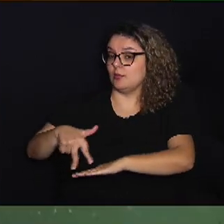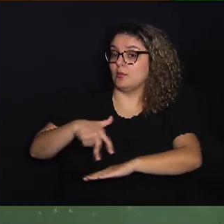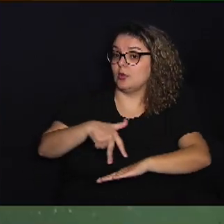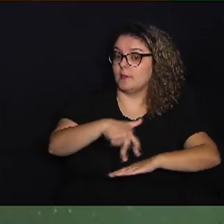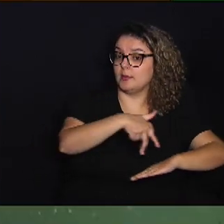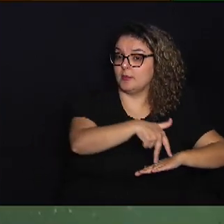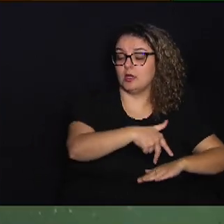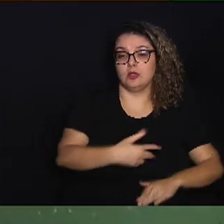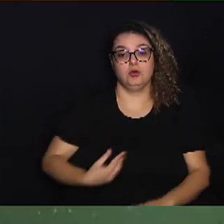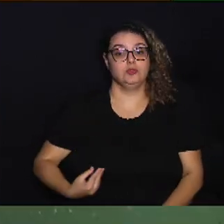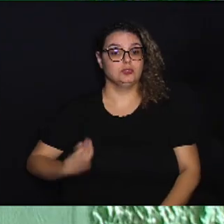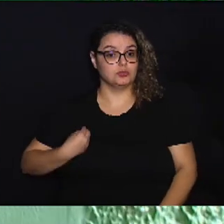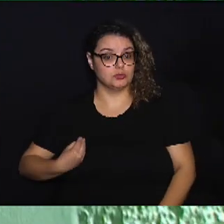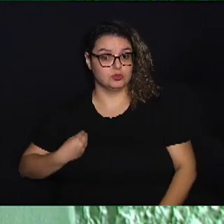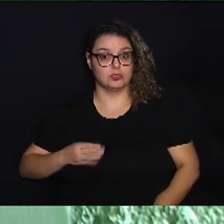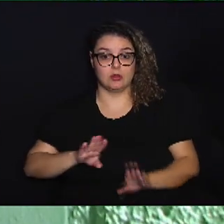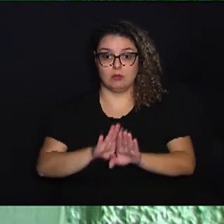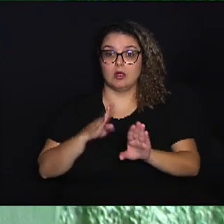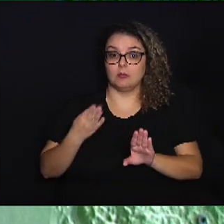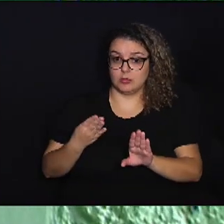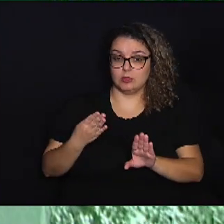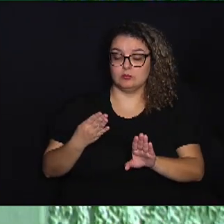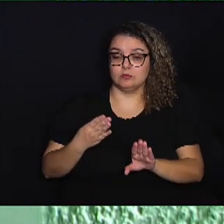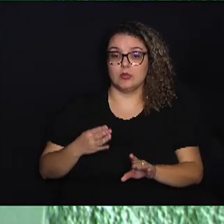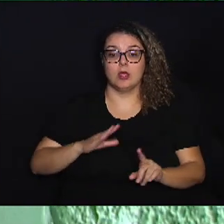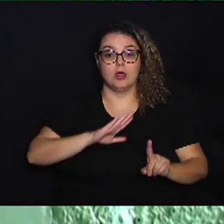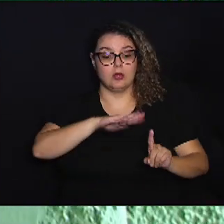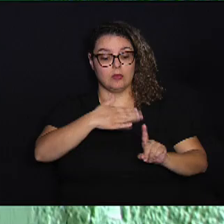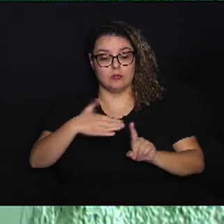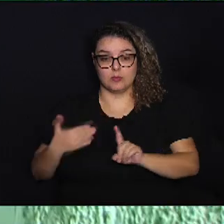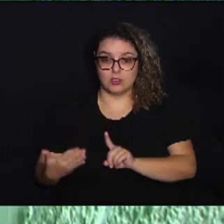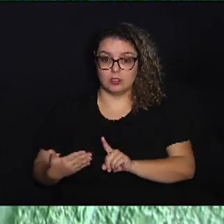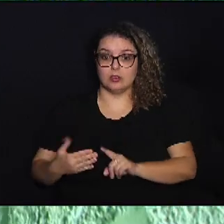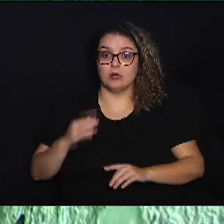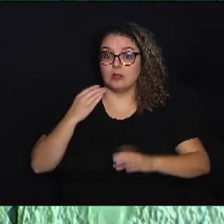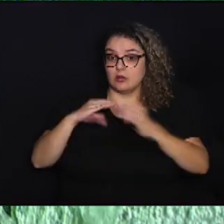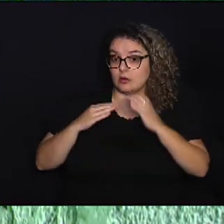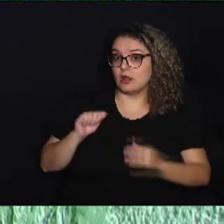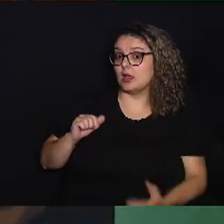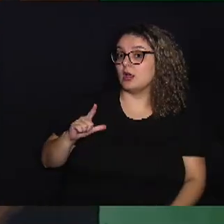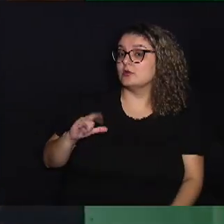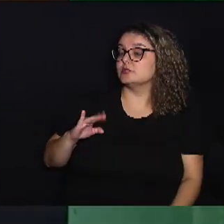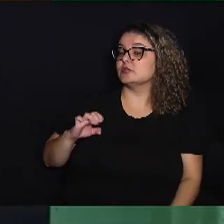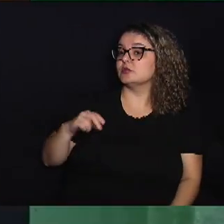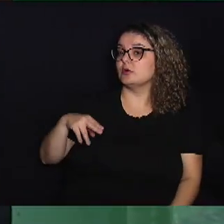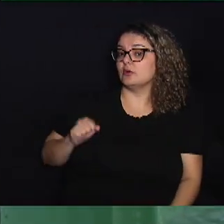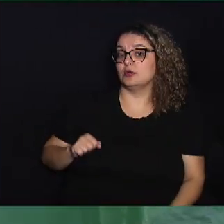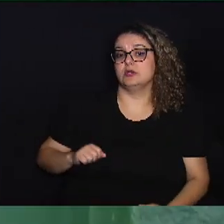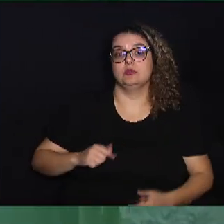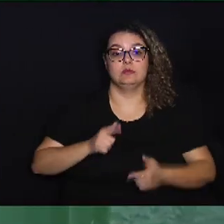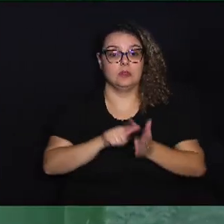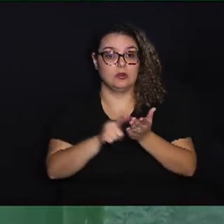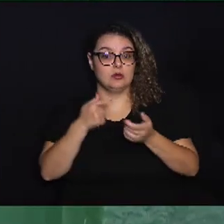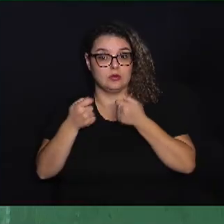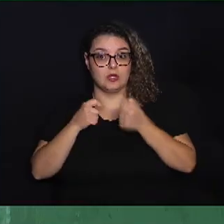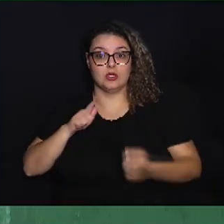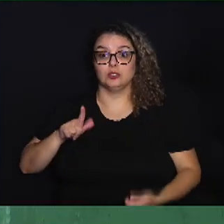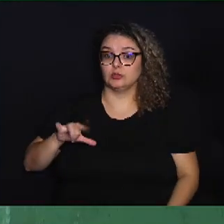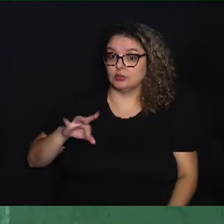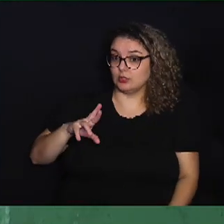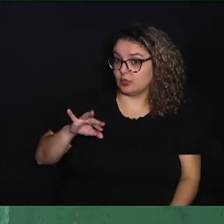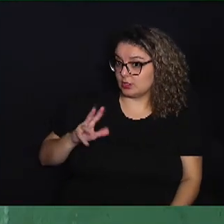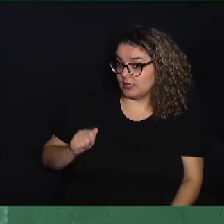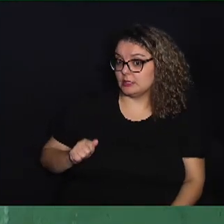estariam presentes nas portas. As homenagens são para a cantora Alcione, a jornalista Glória Maria,